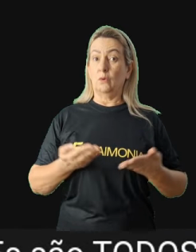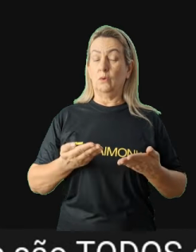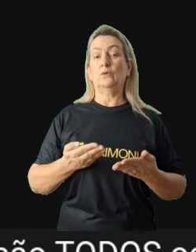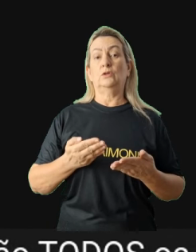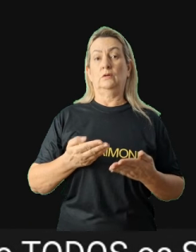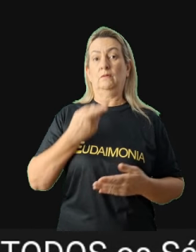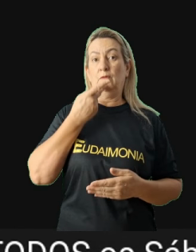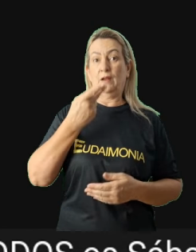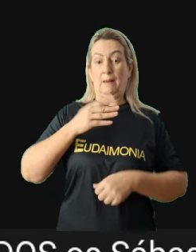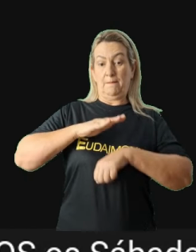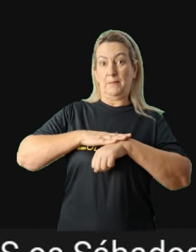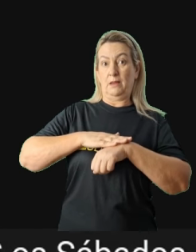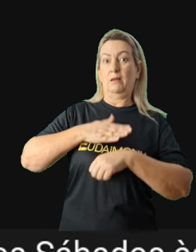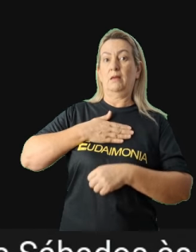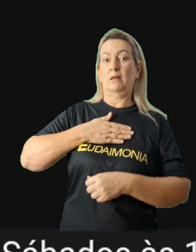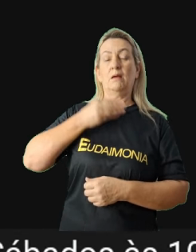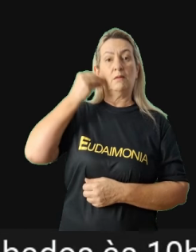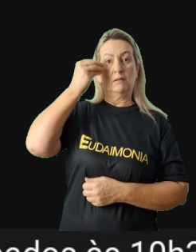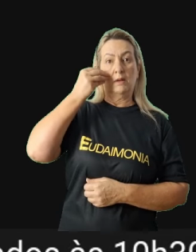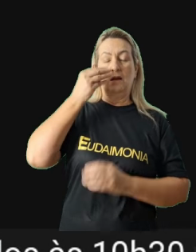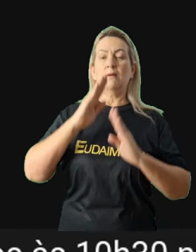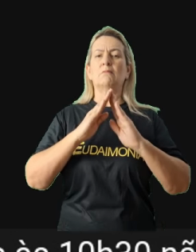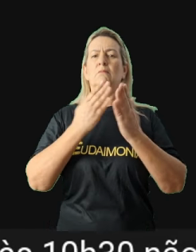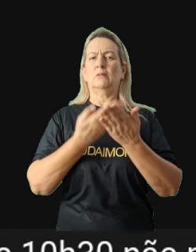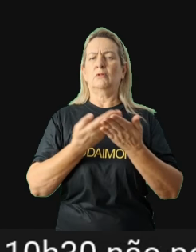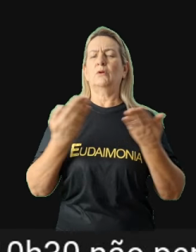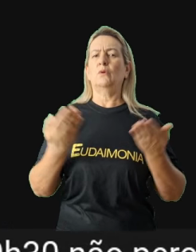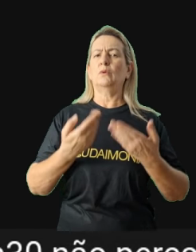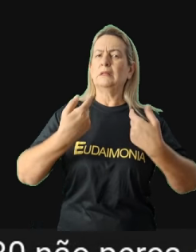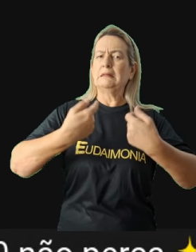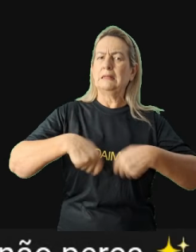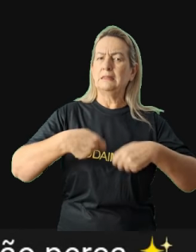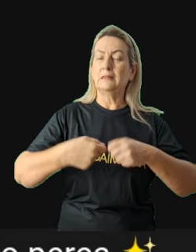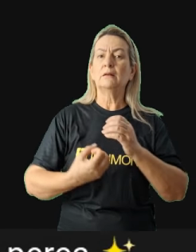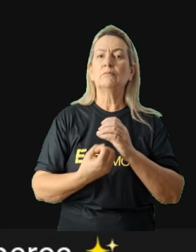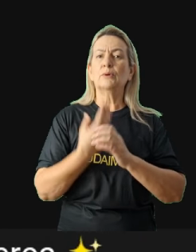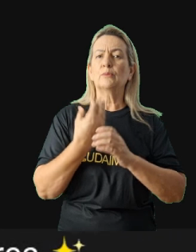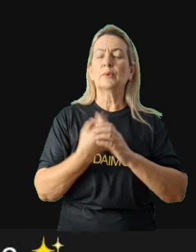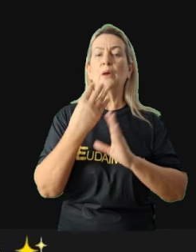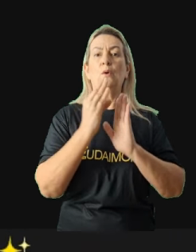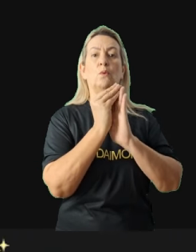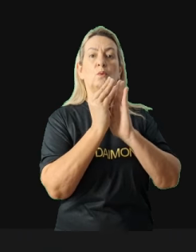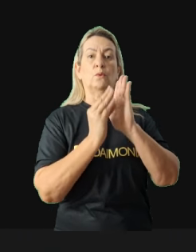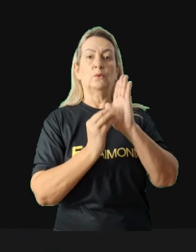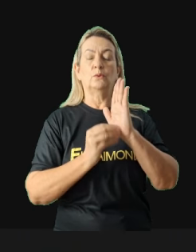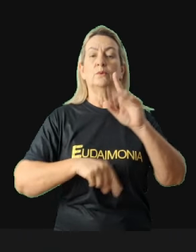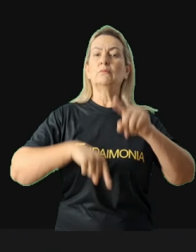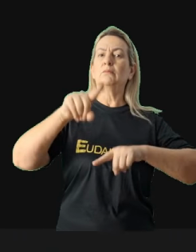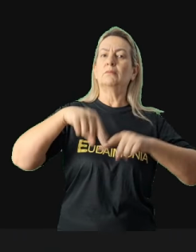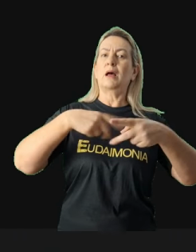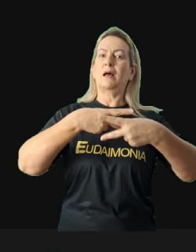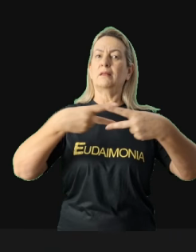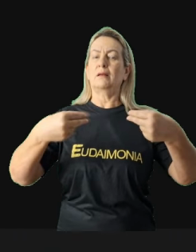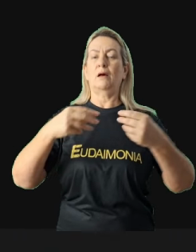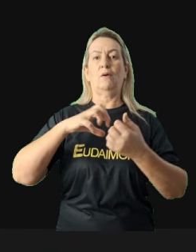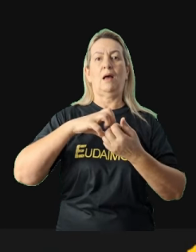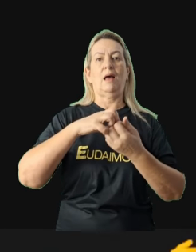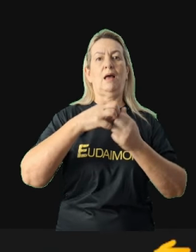hoje, vou falar pela experiência da minha escola, uma necessidade de desenvolver conteúdos e materiais